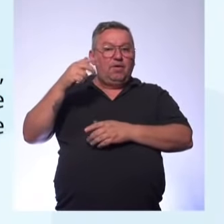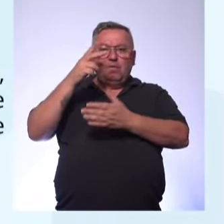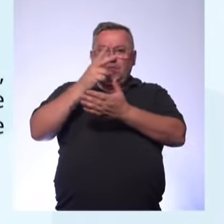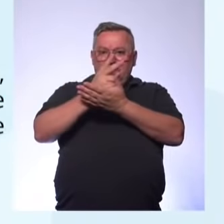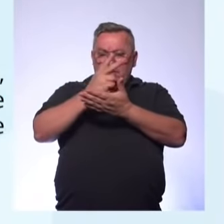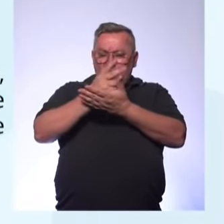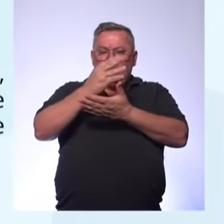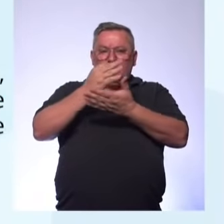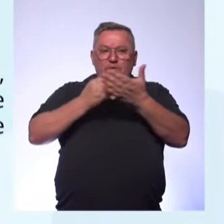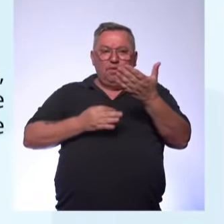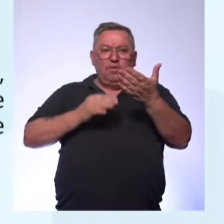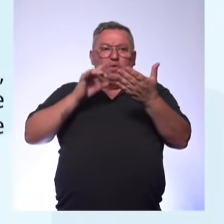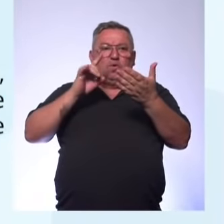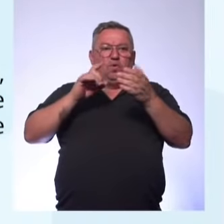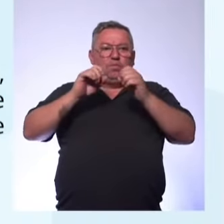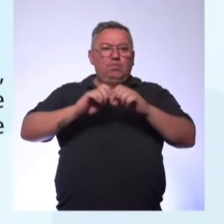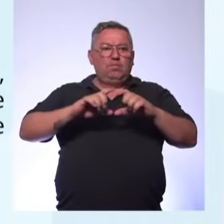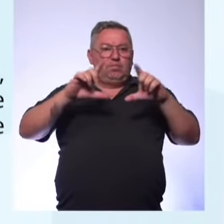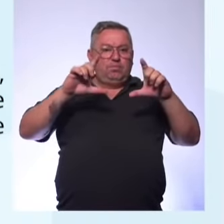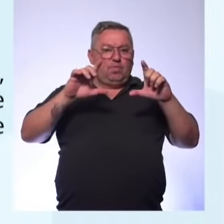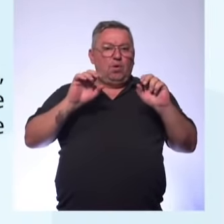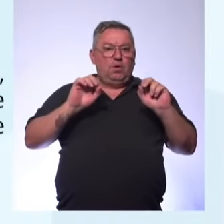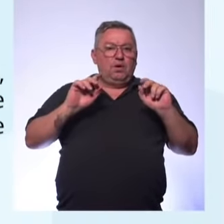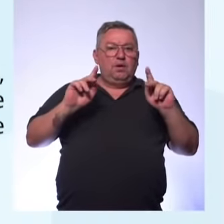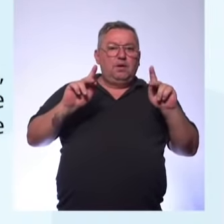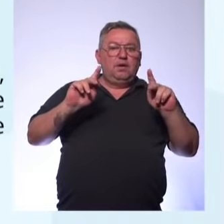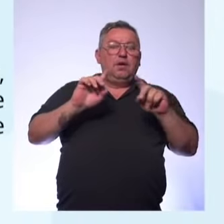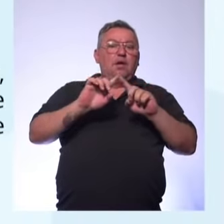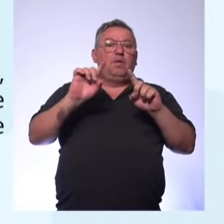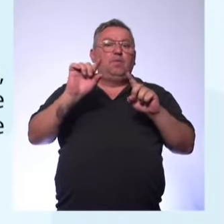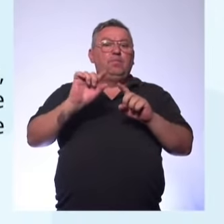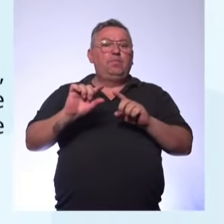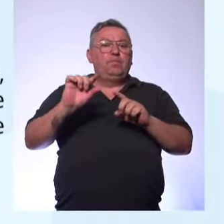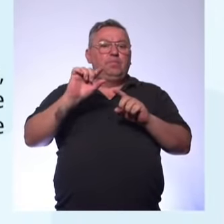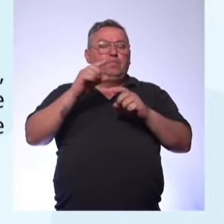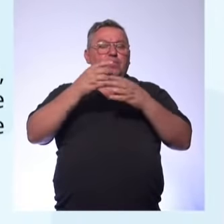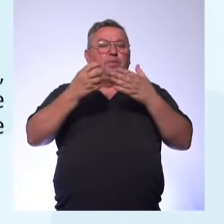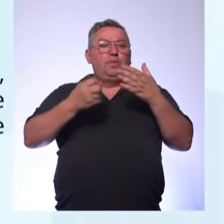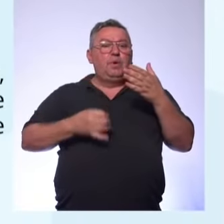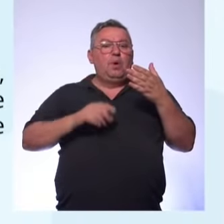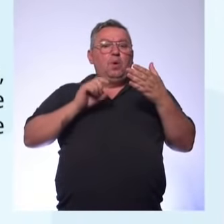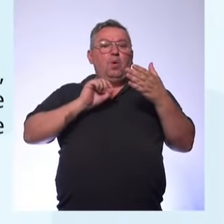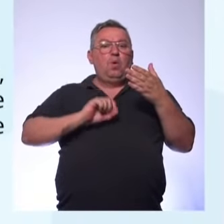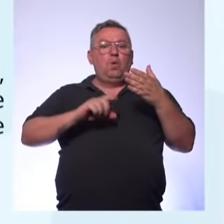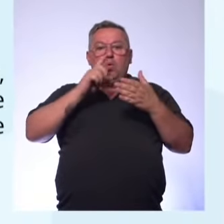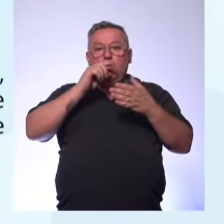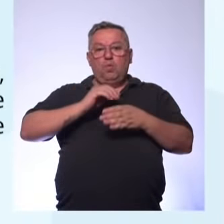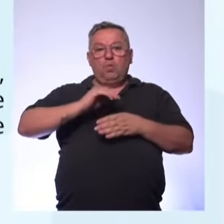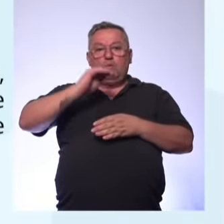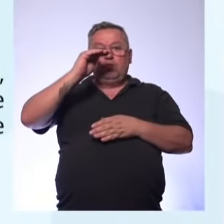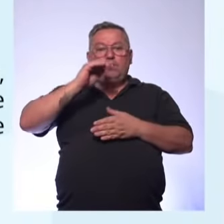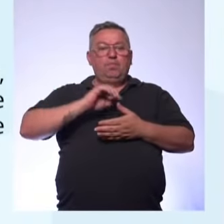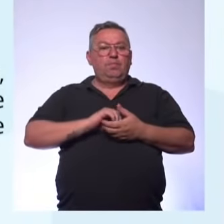mesmo texto, eu só ampliei ali, tá? É um pouquinho a definição do que é inundação,